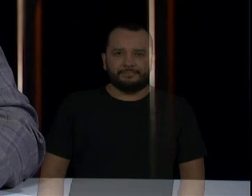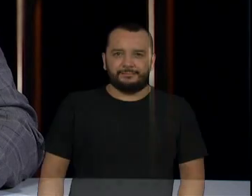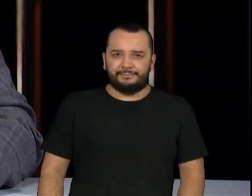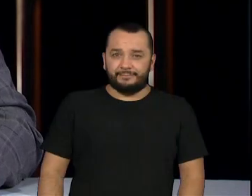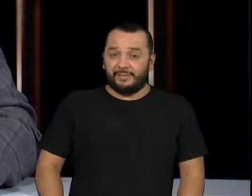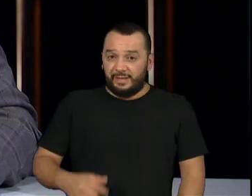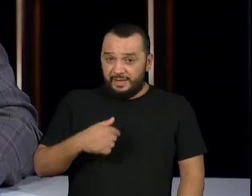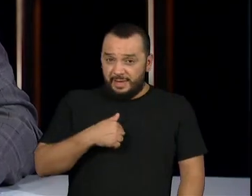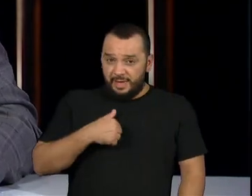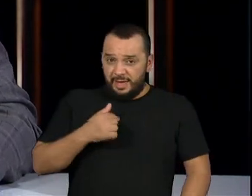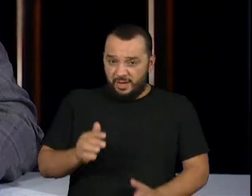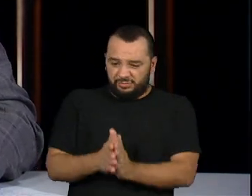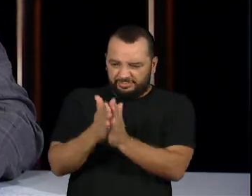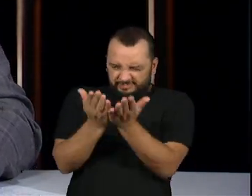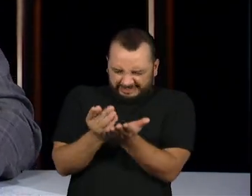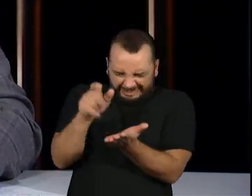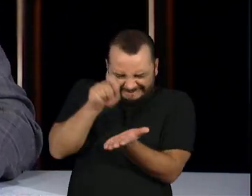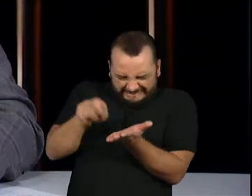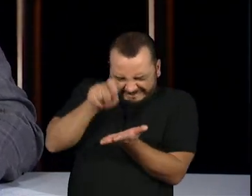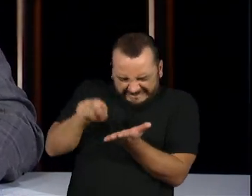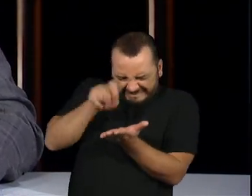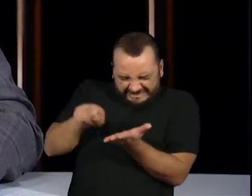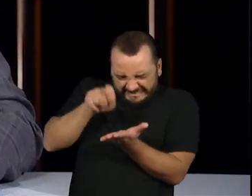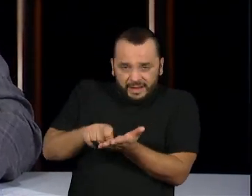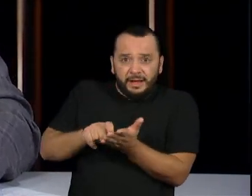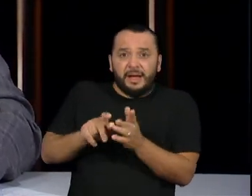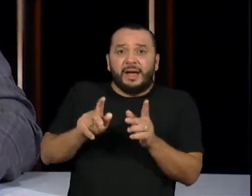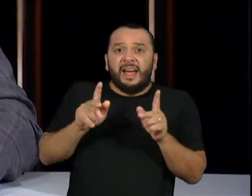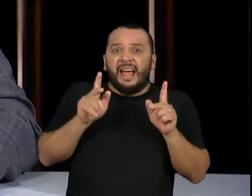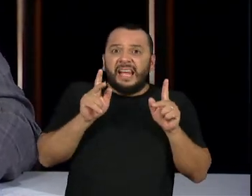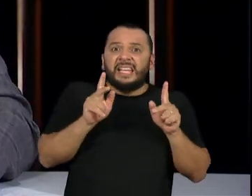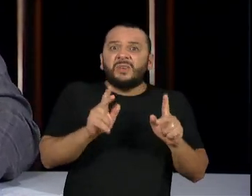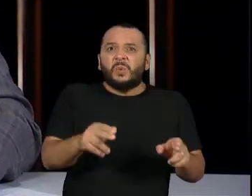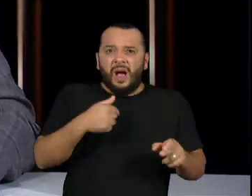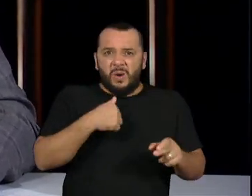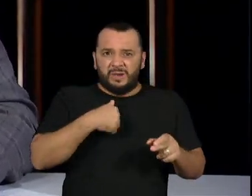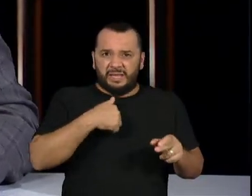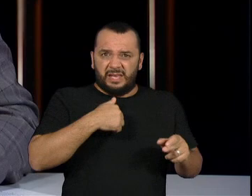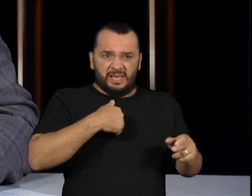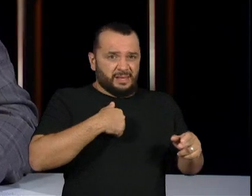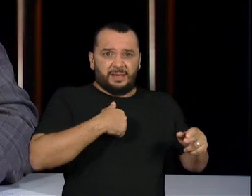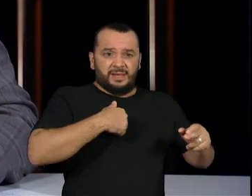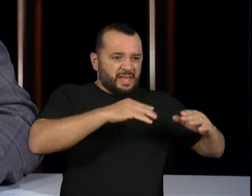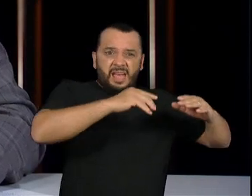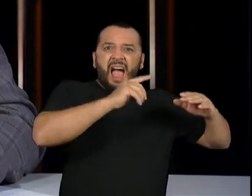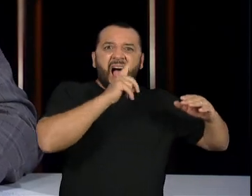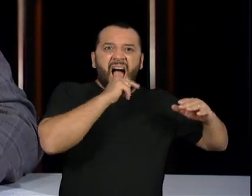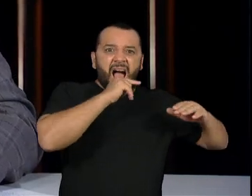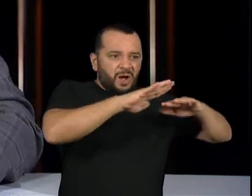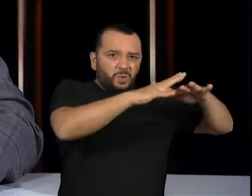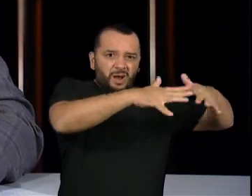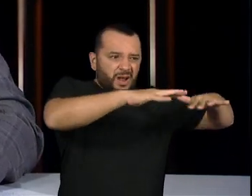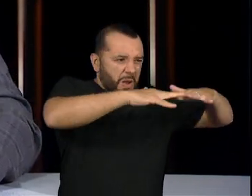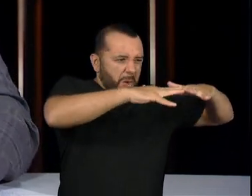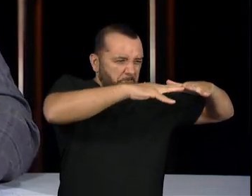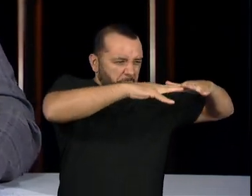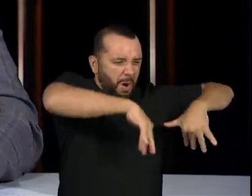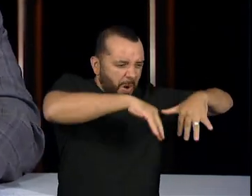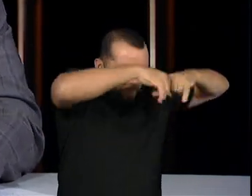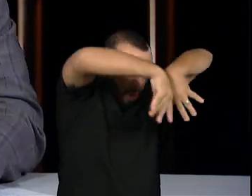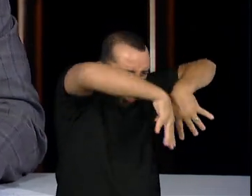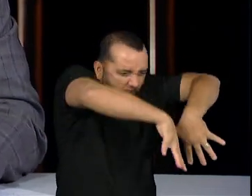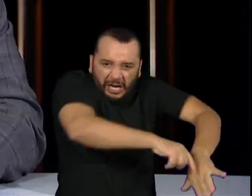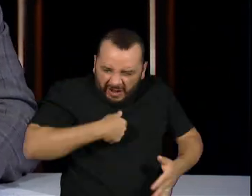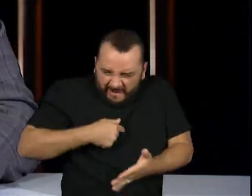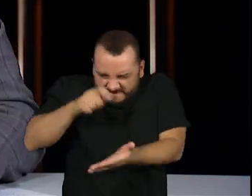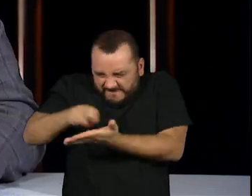Escrevo como uma draga que come o fundo de um canal, e come um rio, e come um fundo de mar inteiro. É meu